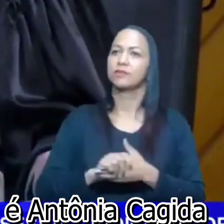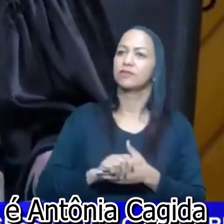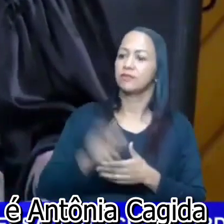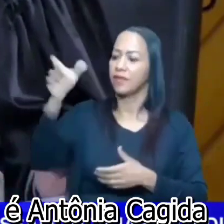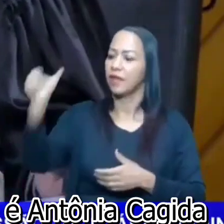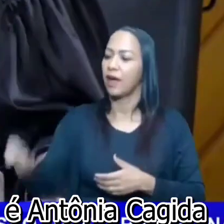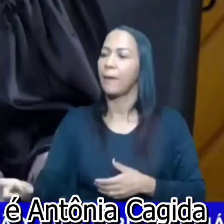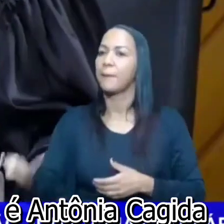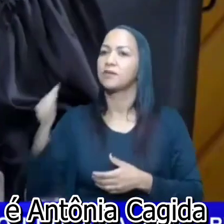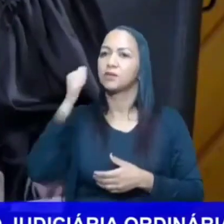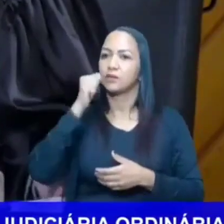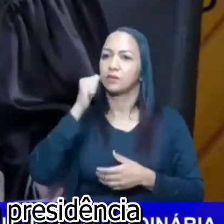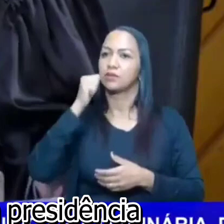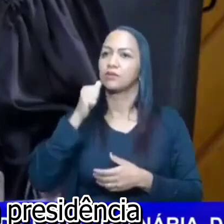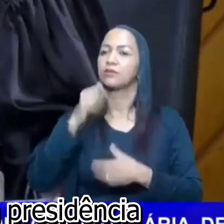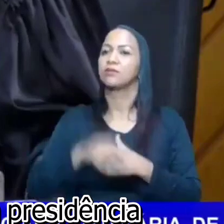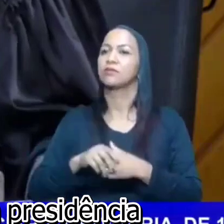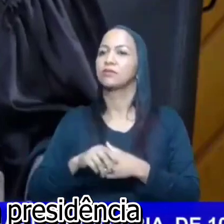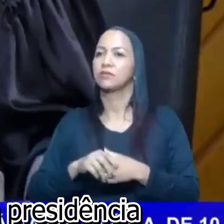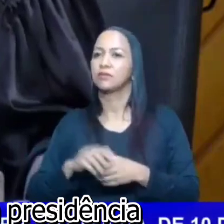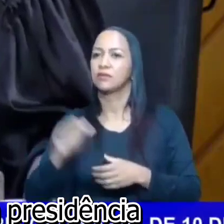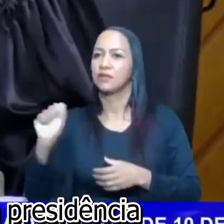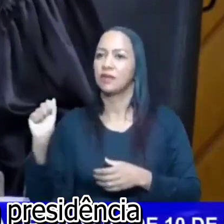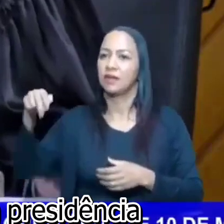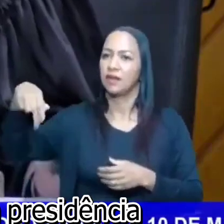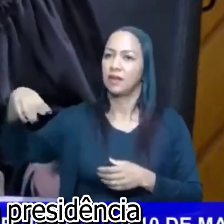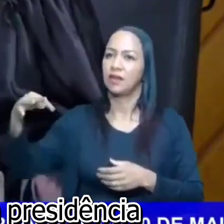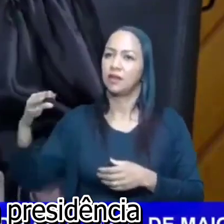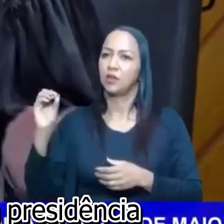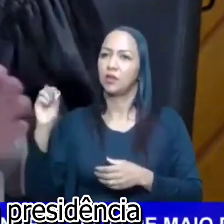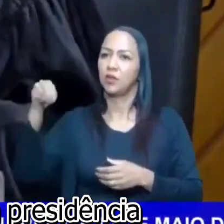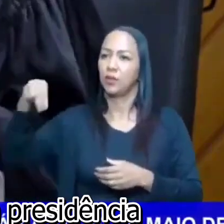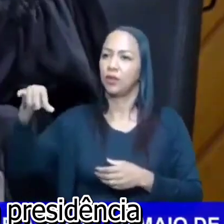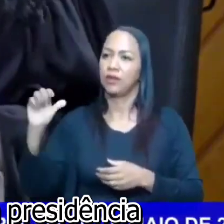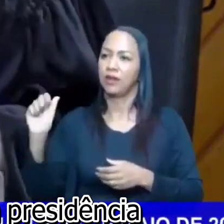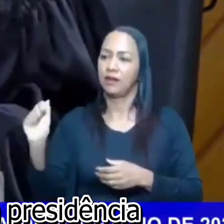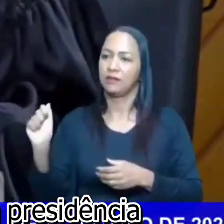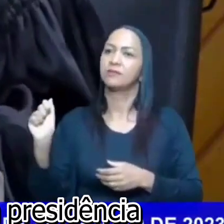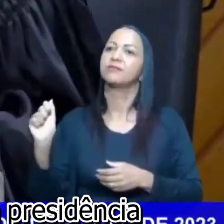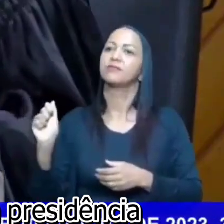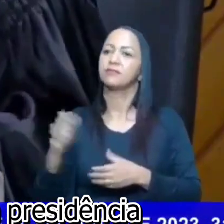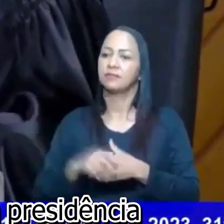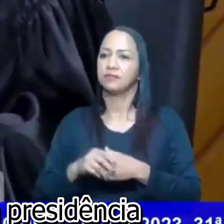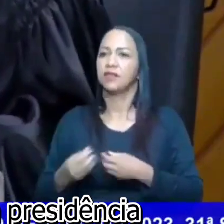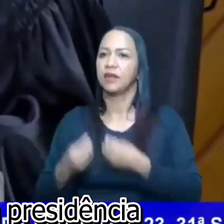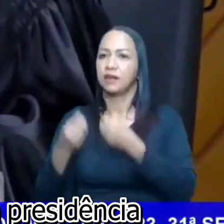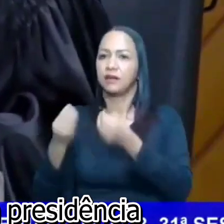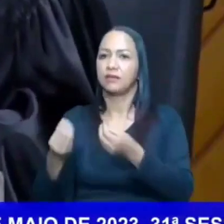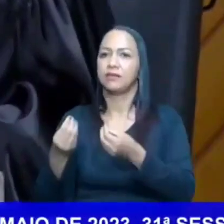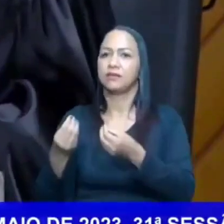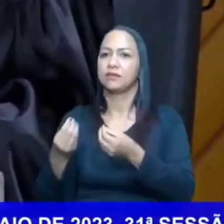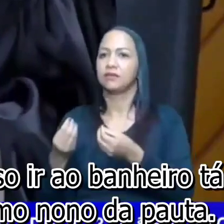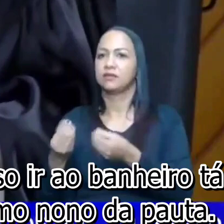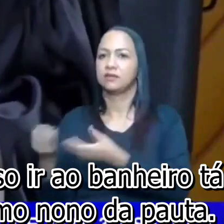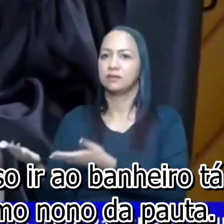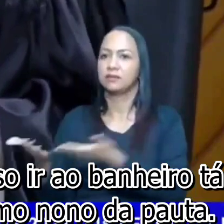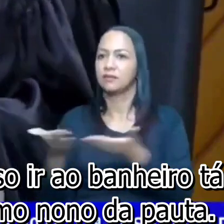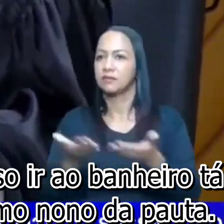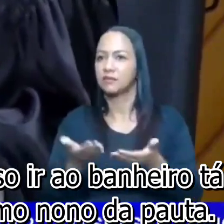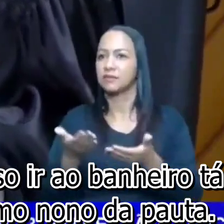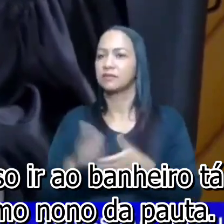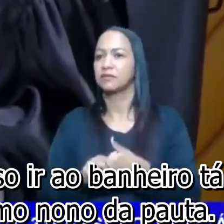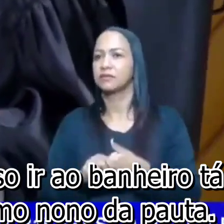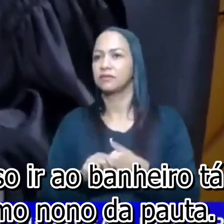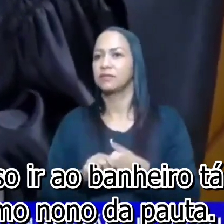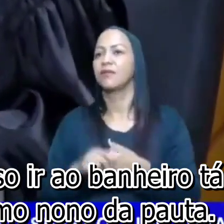Antônia Cagida Ulisses Cordeiro Barros. Eu vou precisar passar a presidência neste processo ao desembargador Carmo, que eu